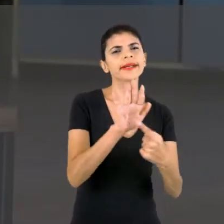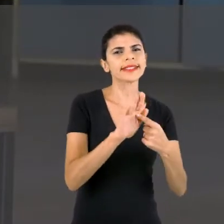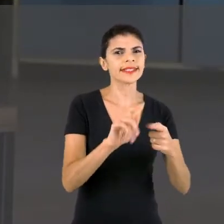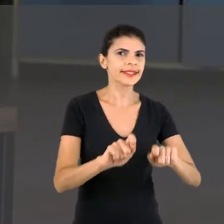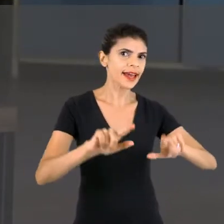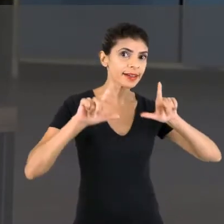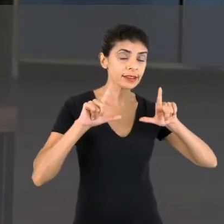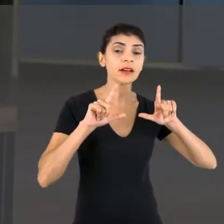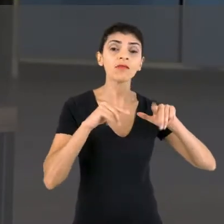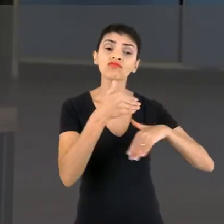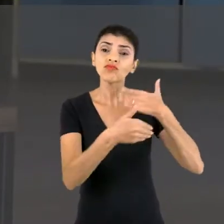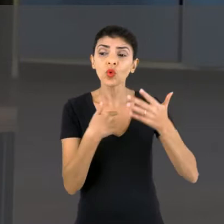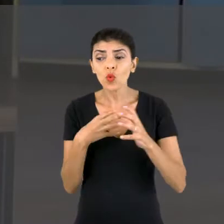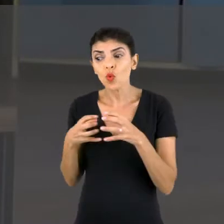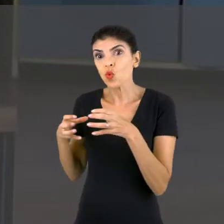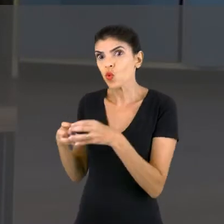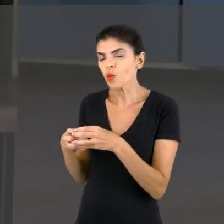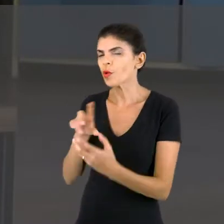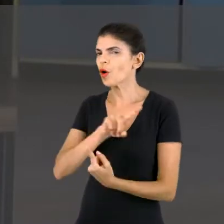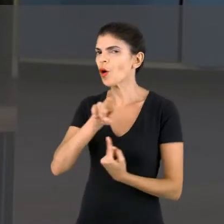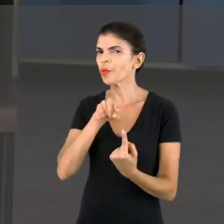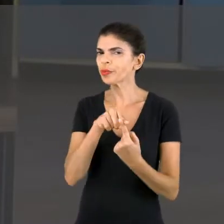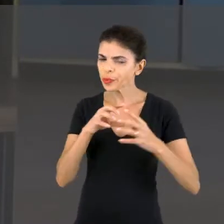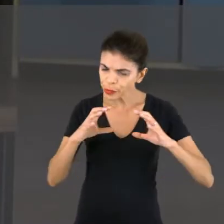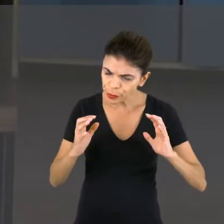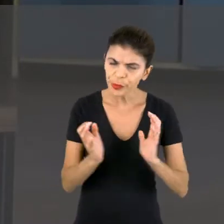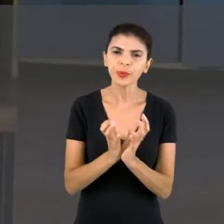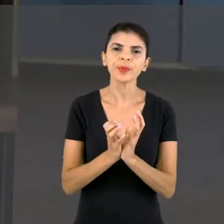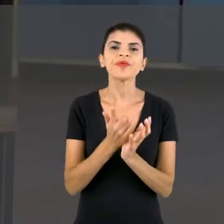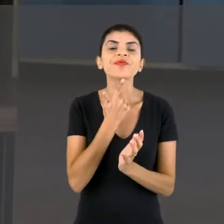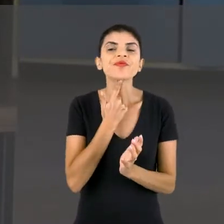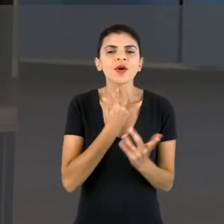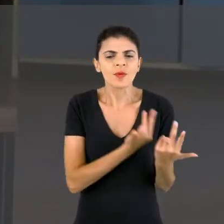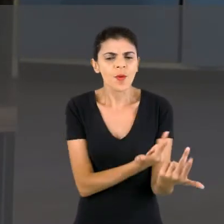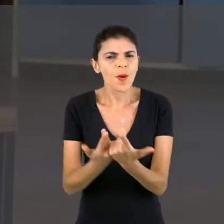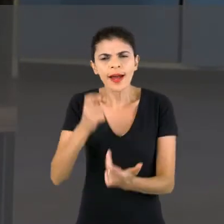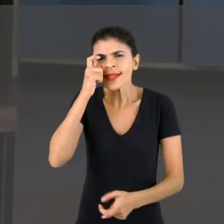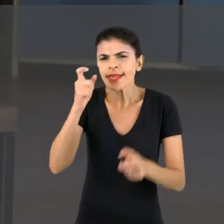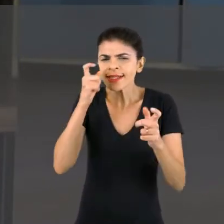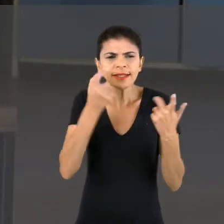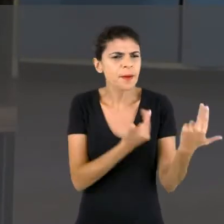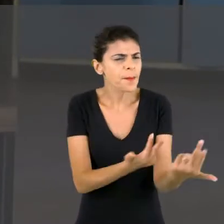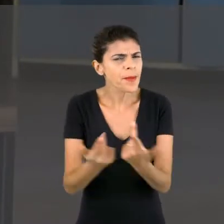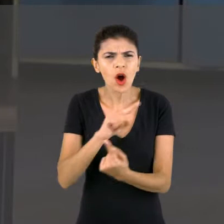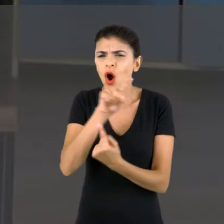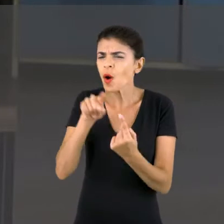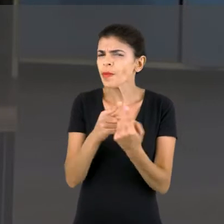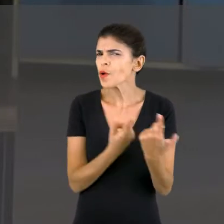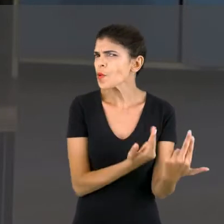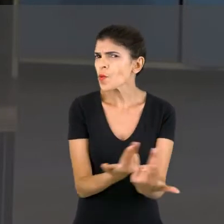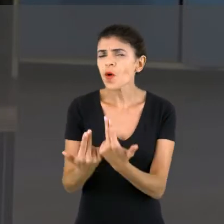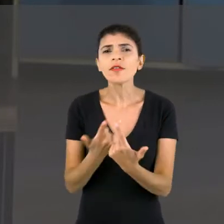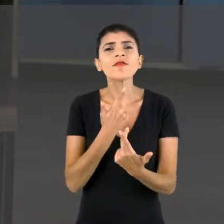outros caminhos e ficou ali agrupado, né? O objetivo agrupou quem tinha o mesmo interesse, quem estava com o